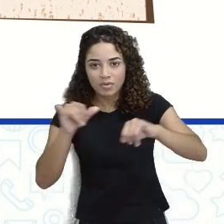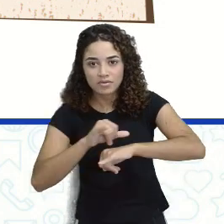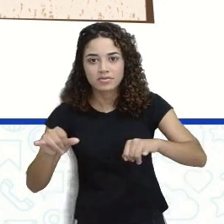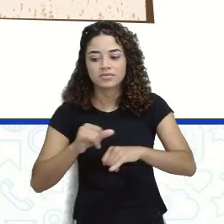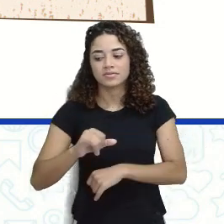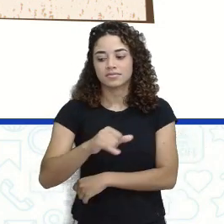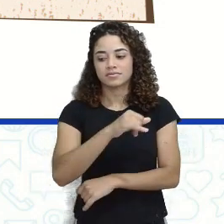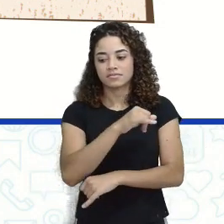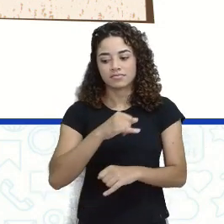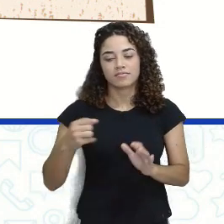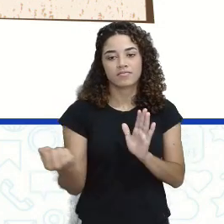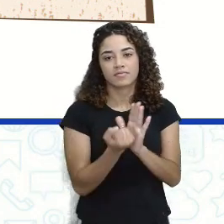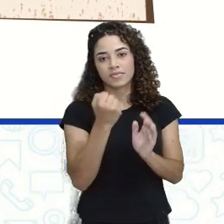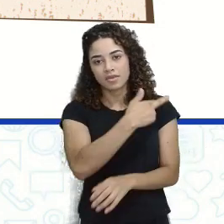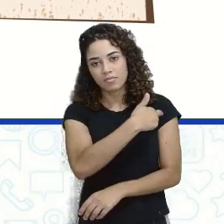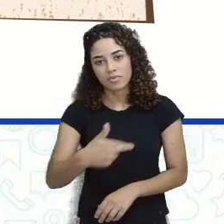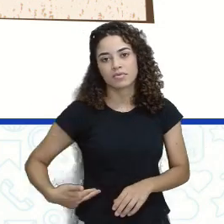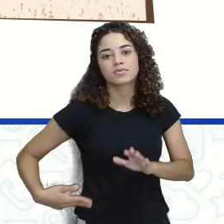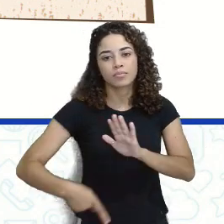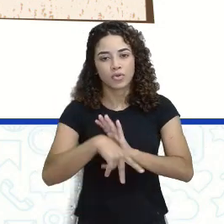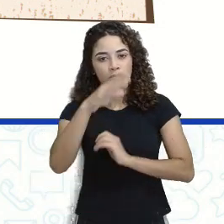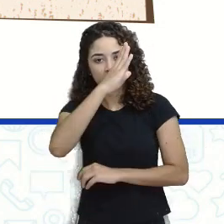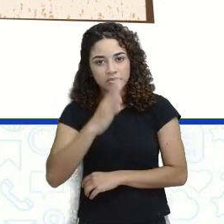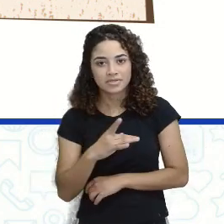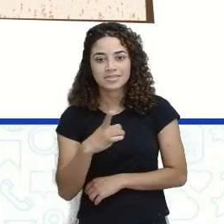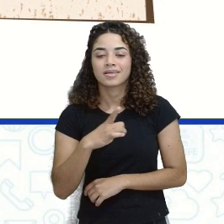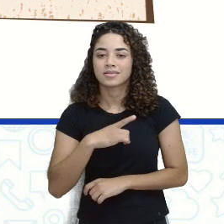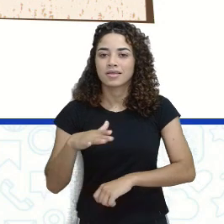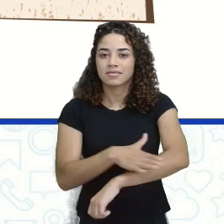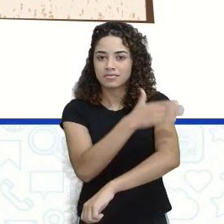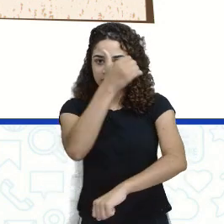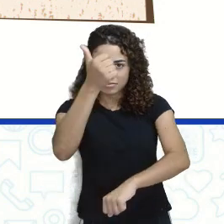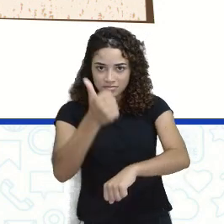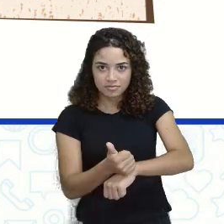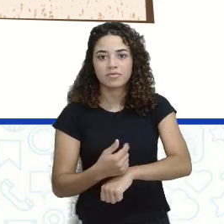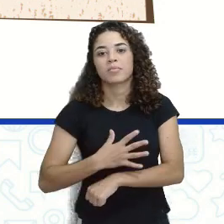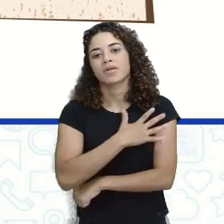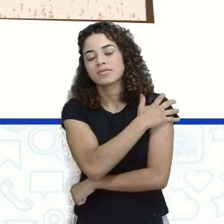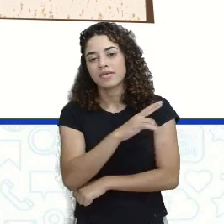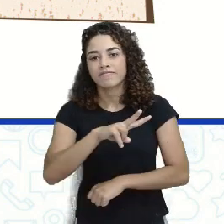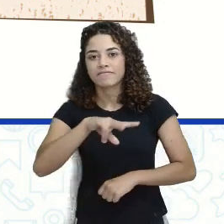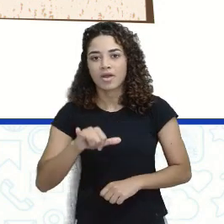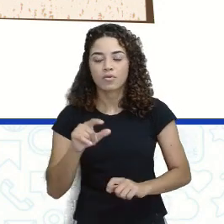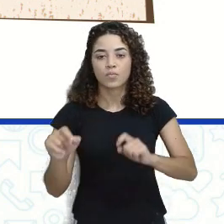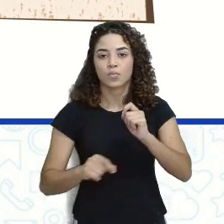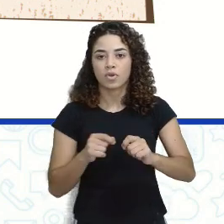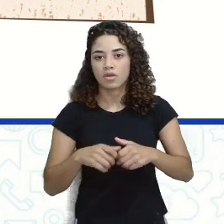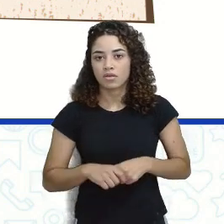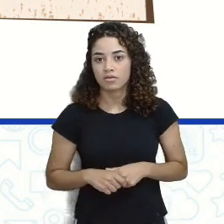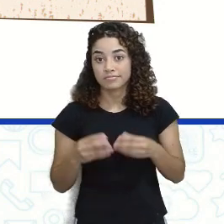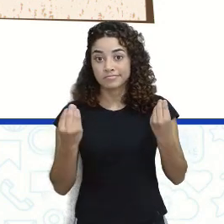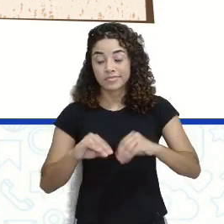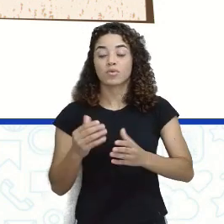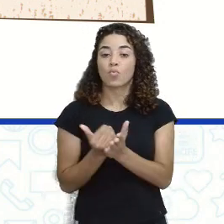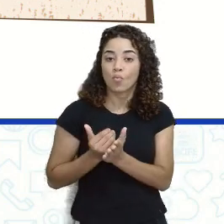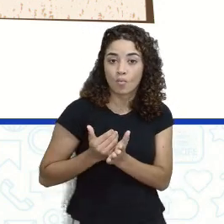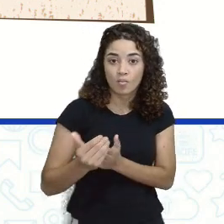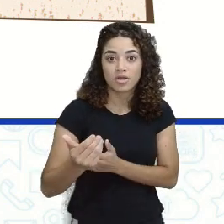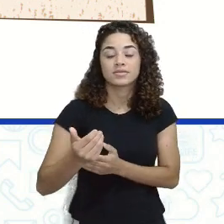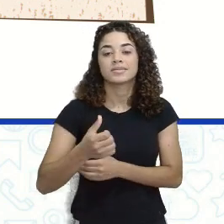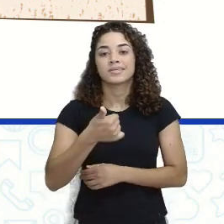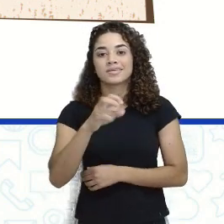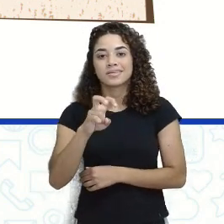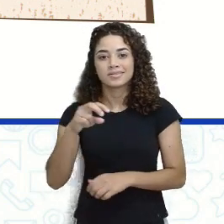República do Brasil, né? Então a gente vai ter o golpe militar ali que vai instituir a partir de 15